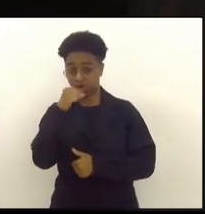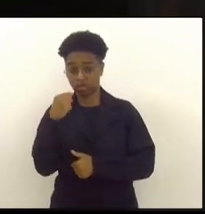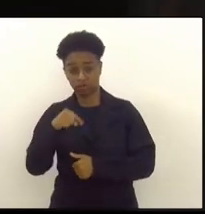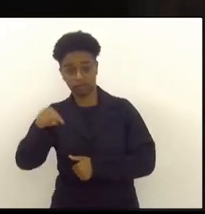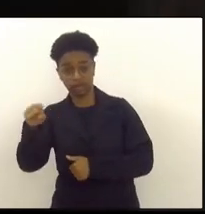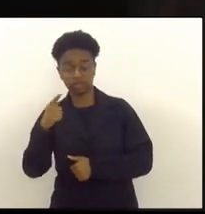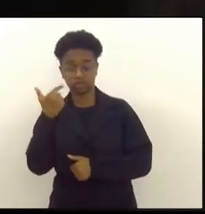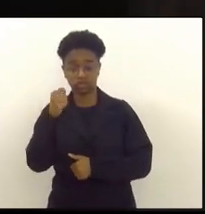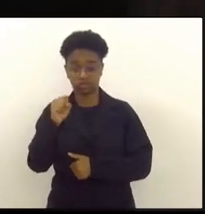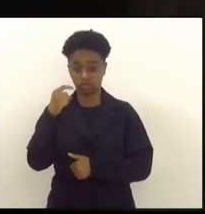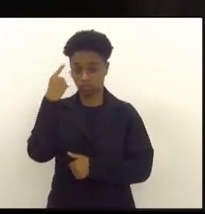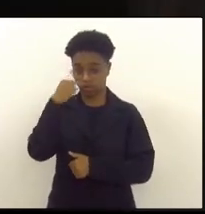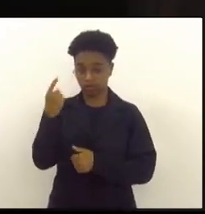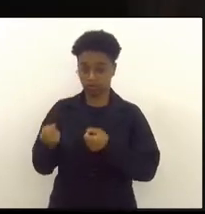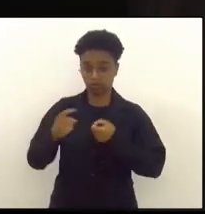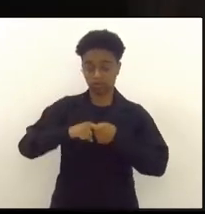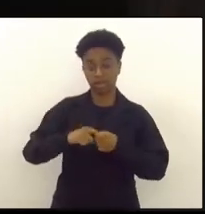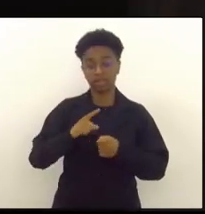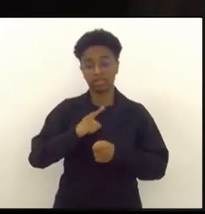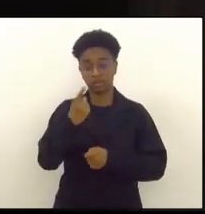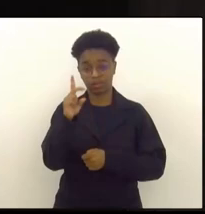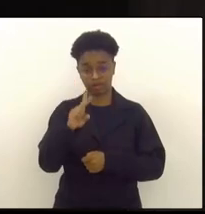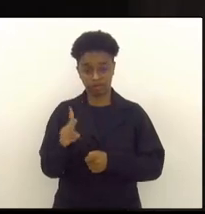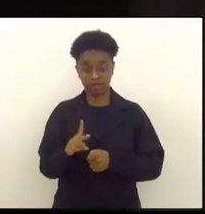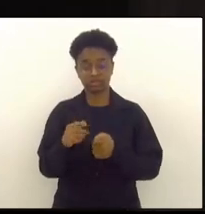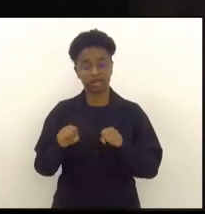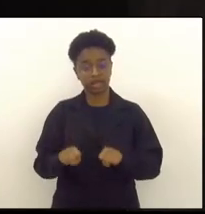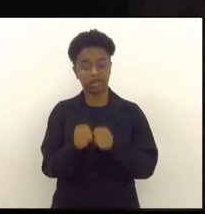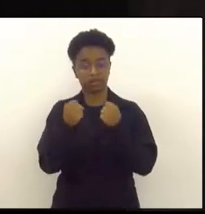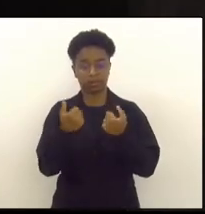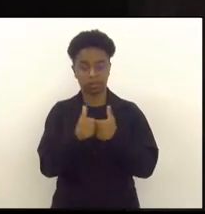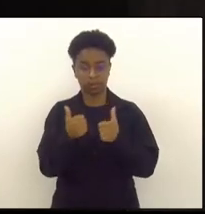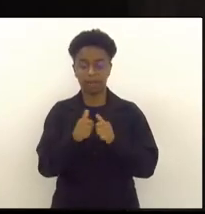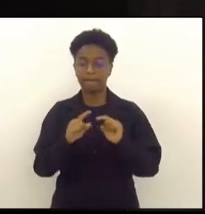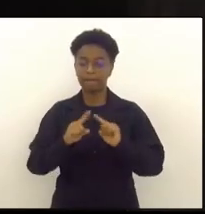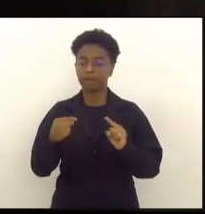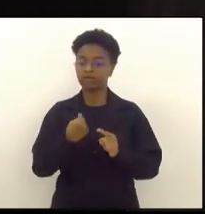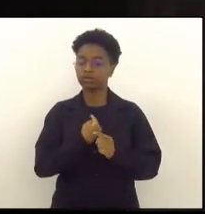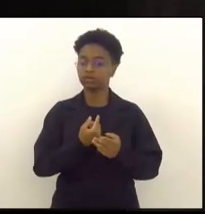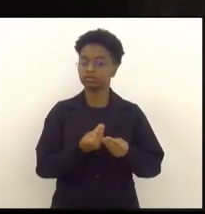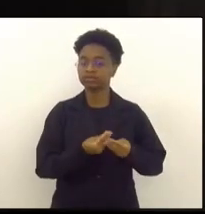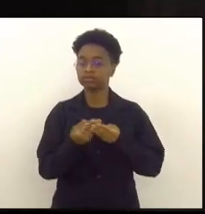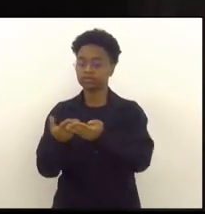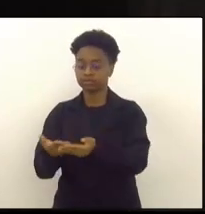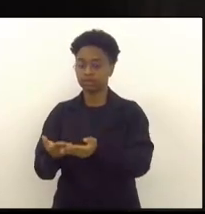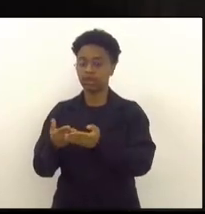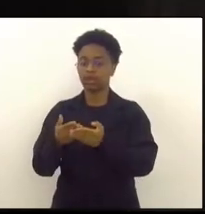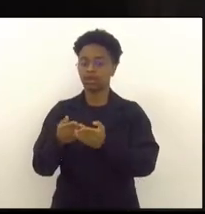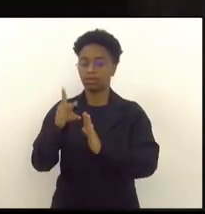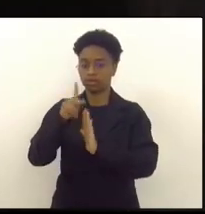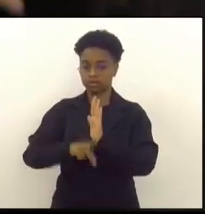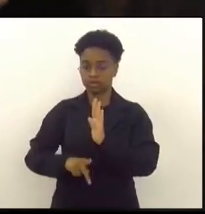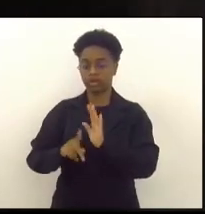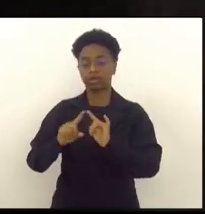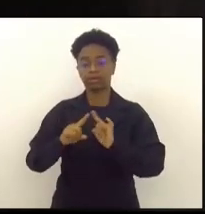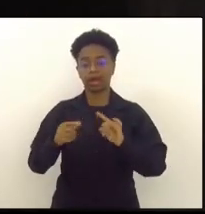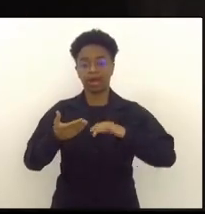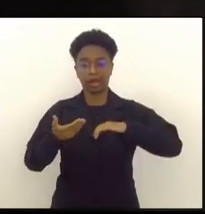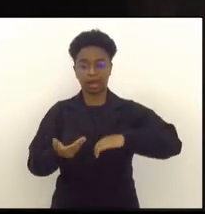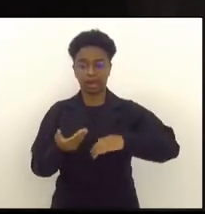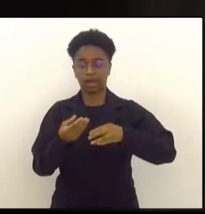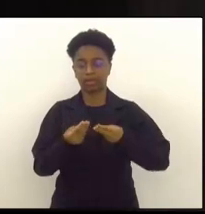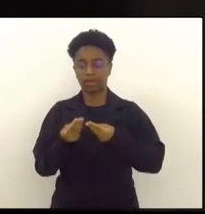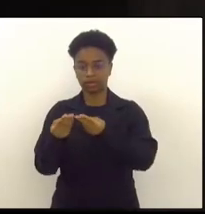que o ônibus escangalhou. Mas nós levamos um projeto para lá. Interessante que quando o projeto passou na Câmara para criar o Dia Nacional de Segurança na